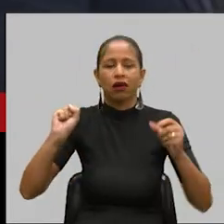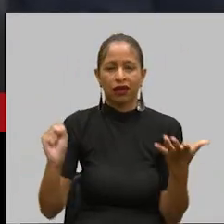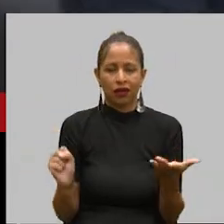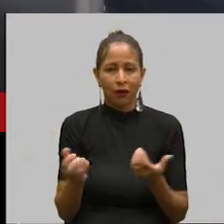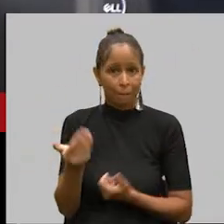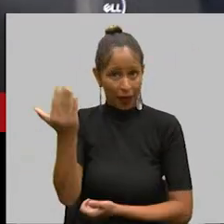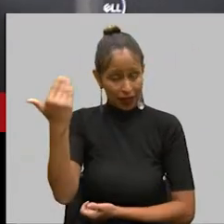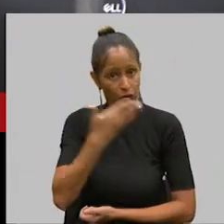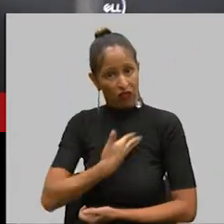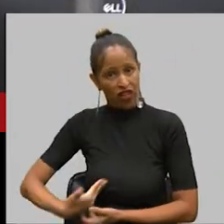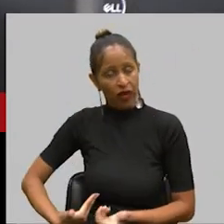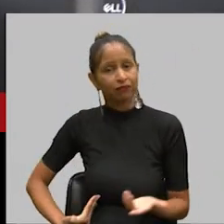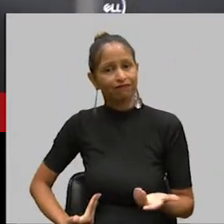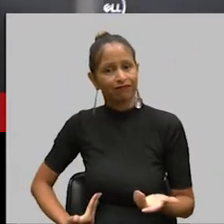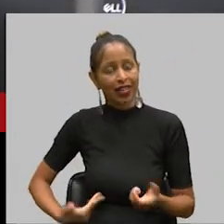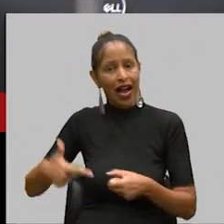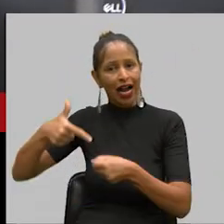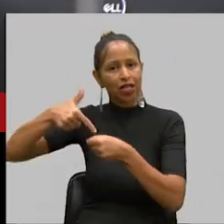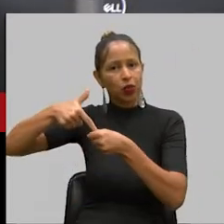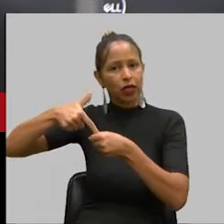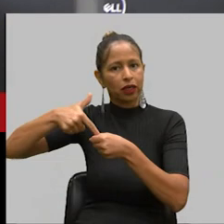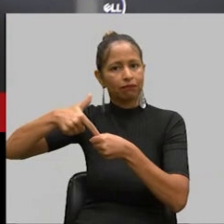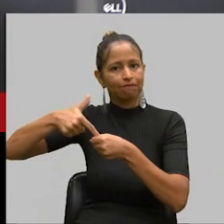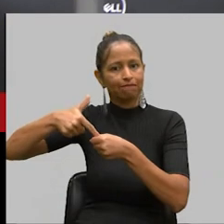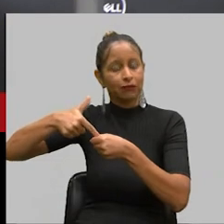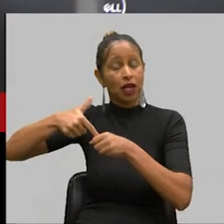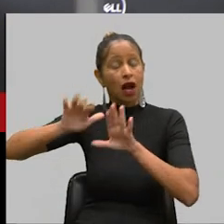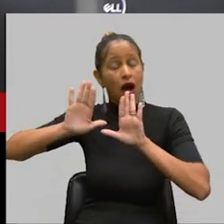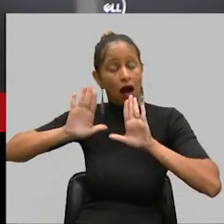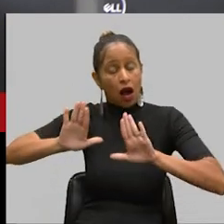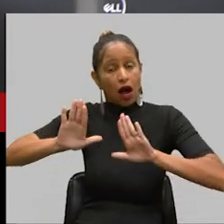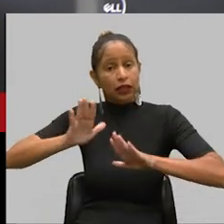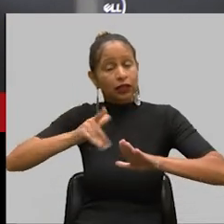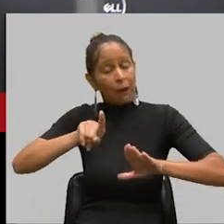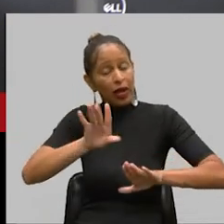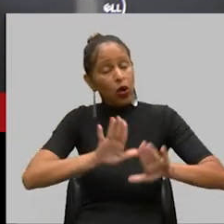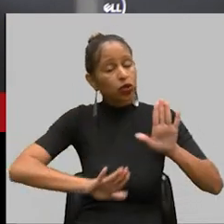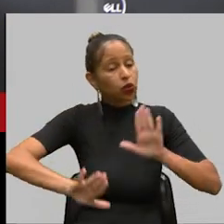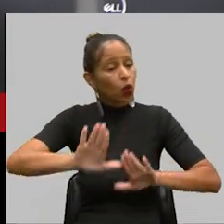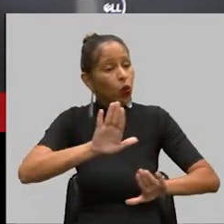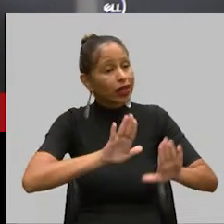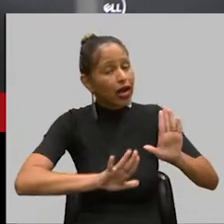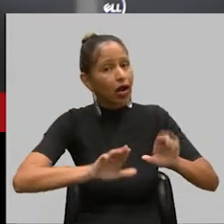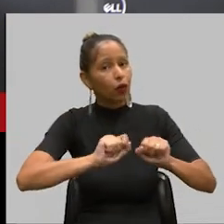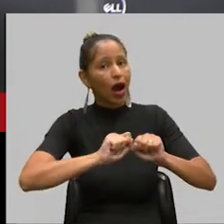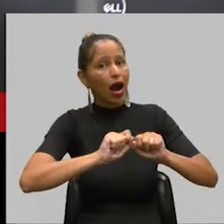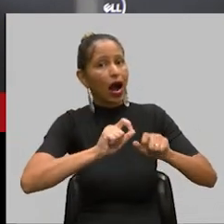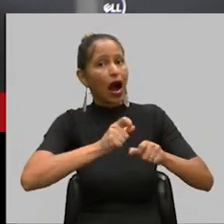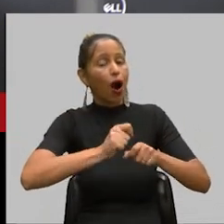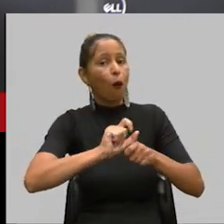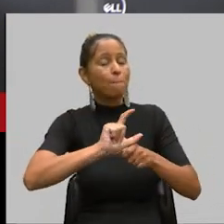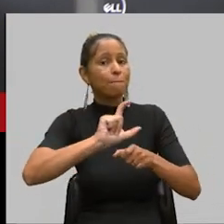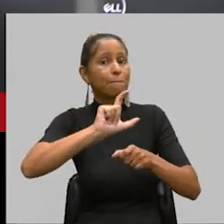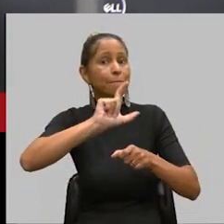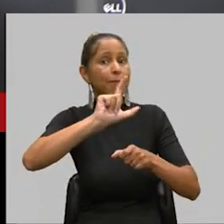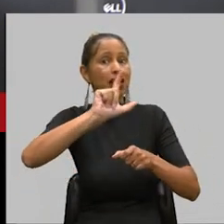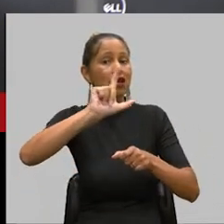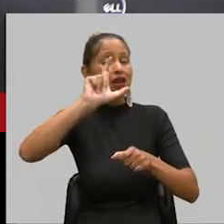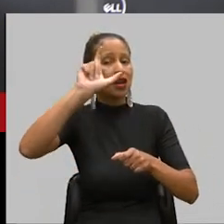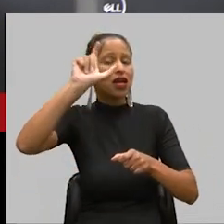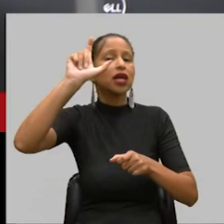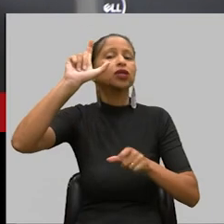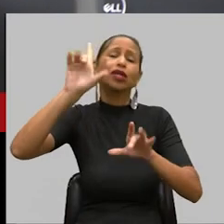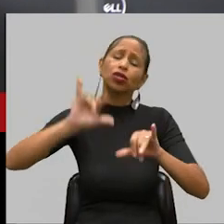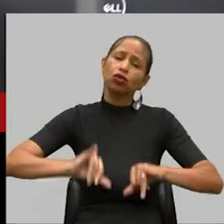antigo governo então nós cuidamos para que isso também não vá fazer com que o aumento se generaliza e a gente tenha o